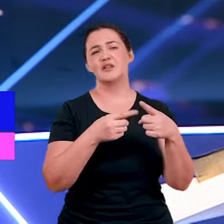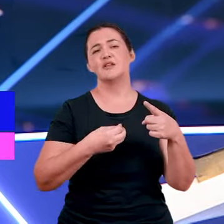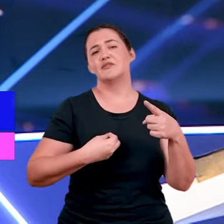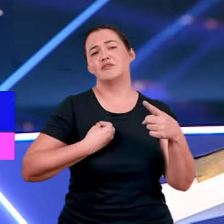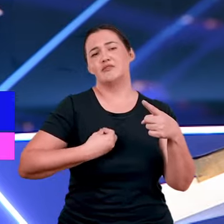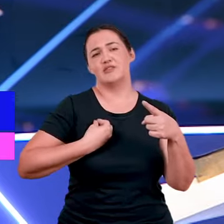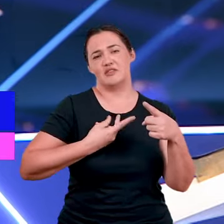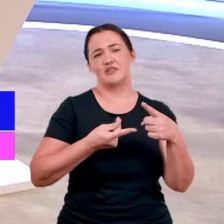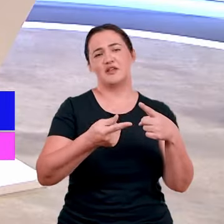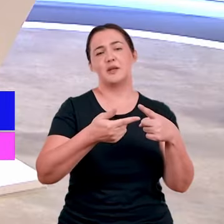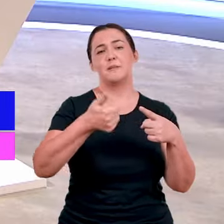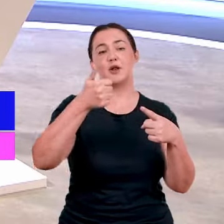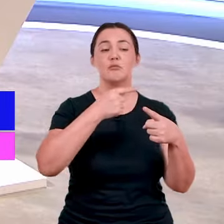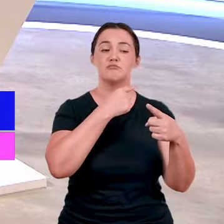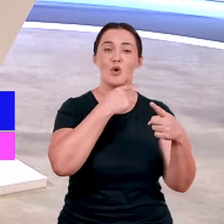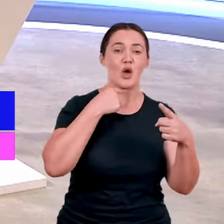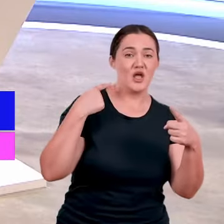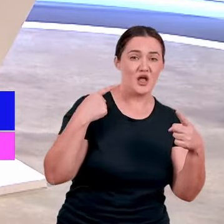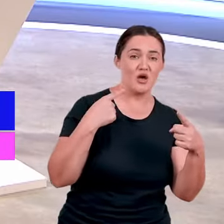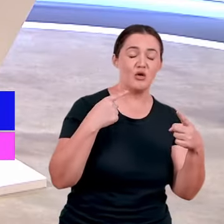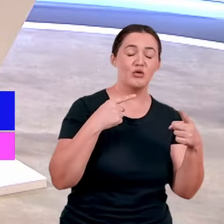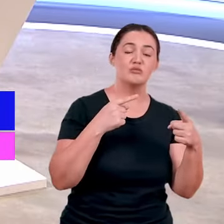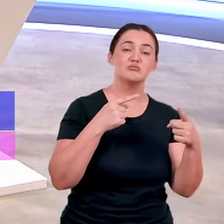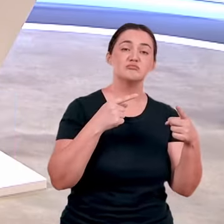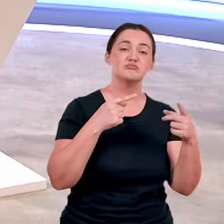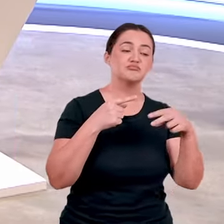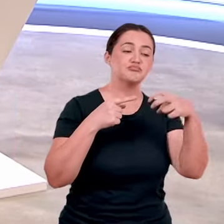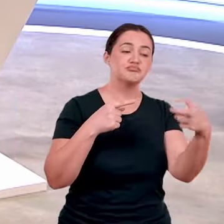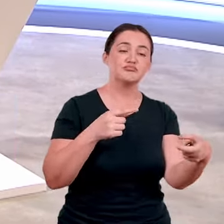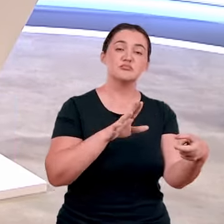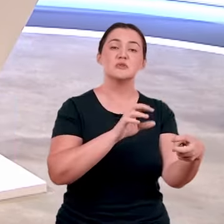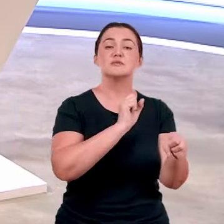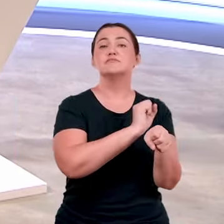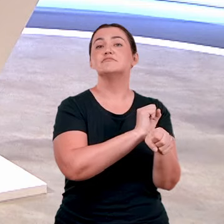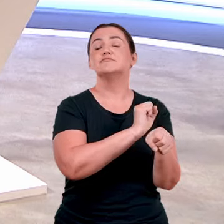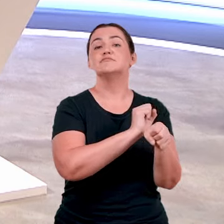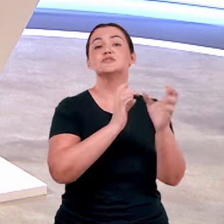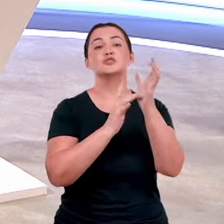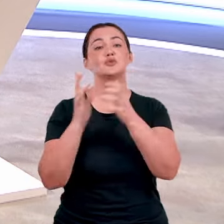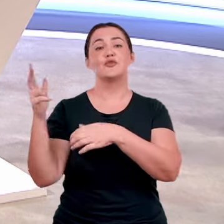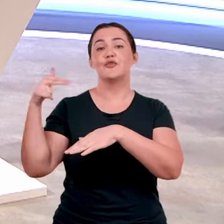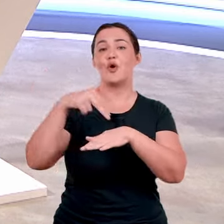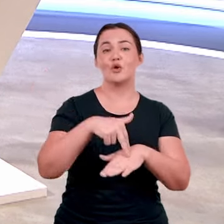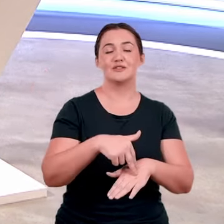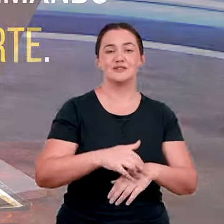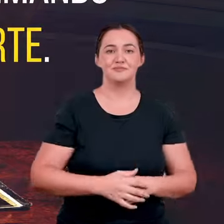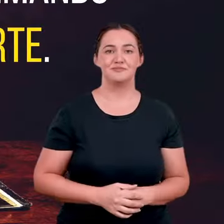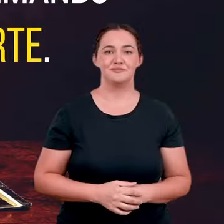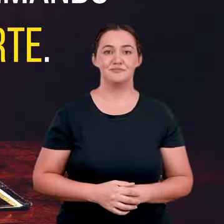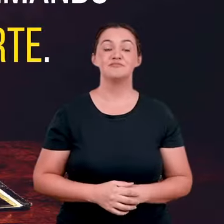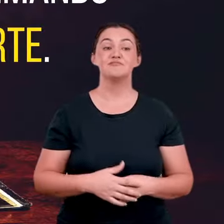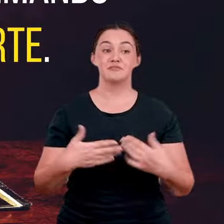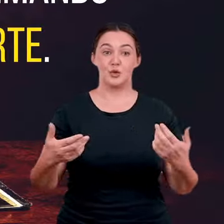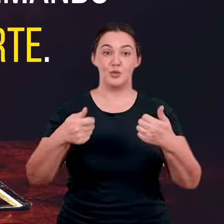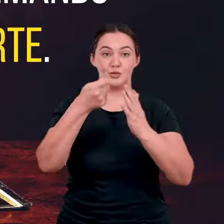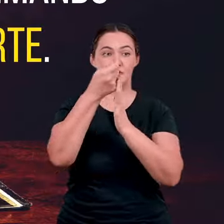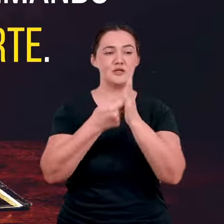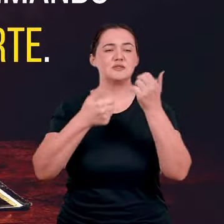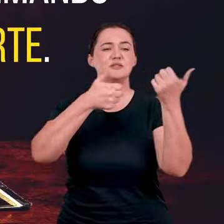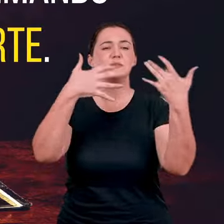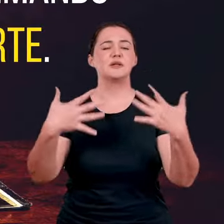fazemos. Veja o que diz a Bíblia em Apocalipse 21, versículo 8. Quanto,